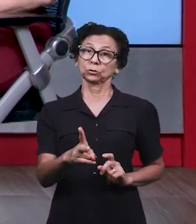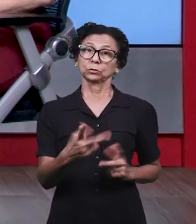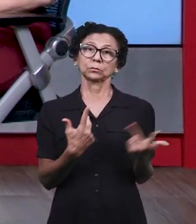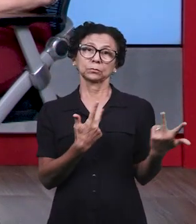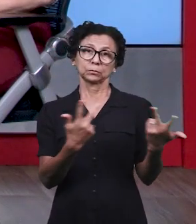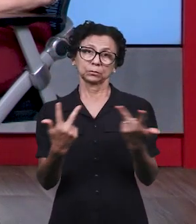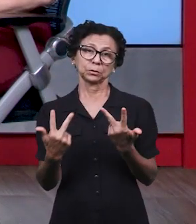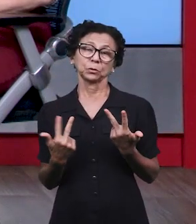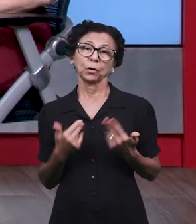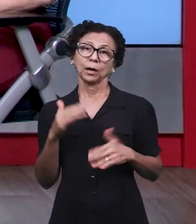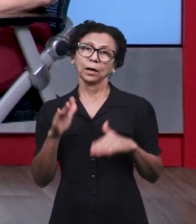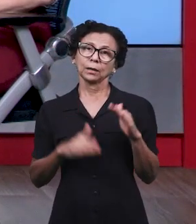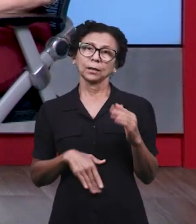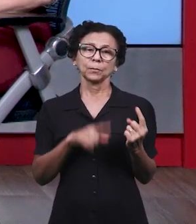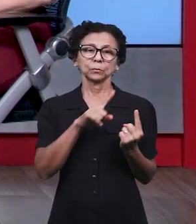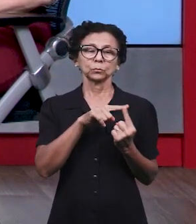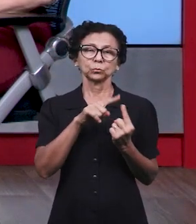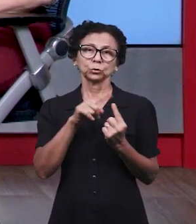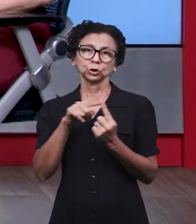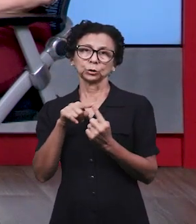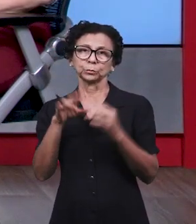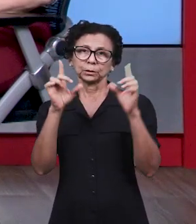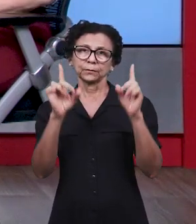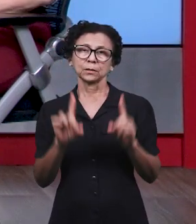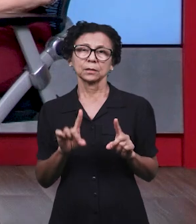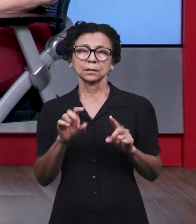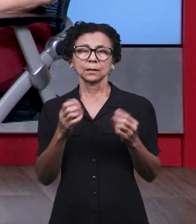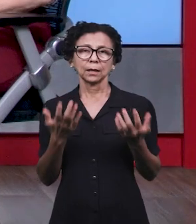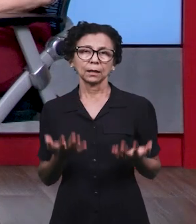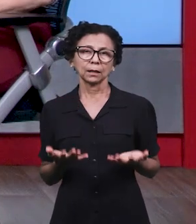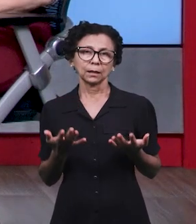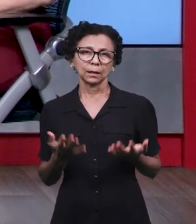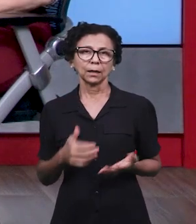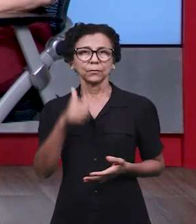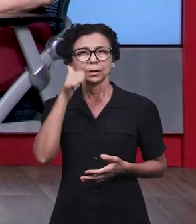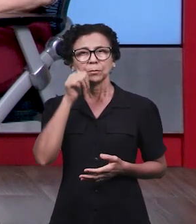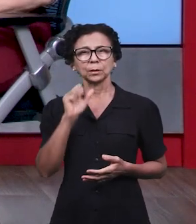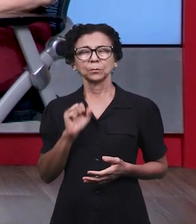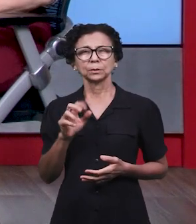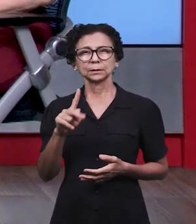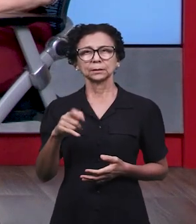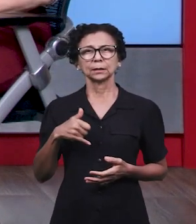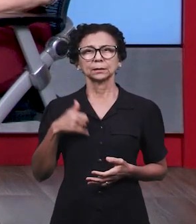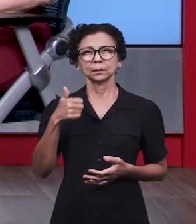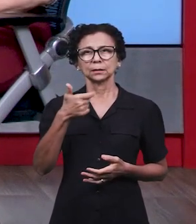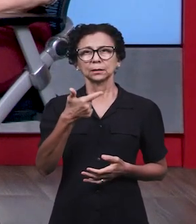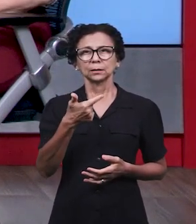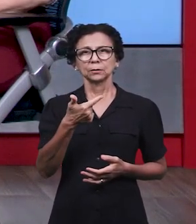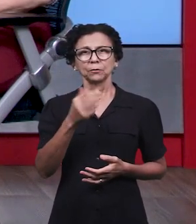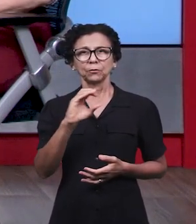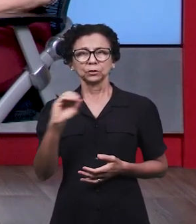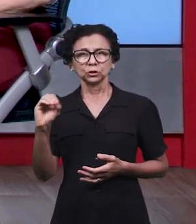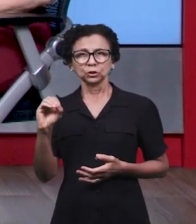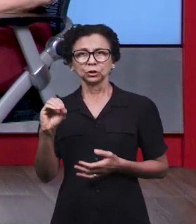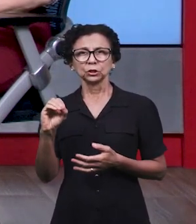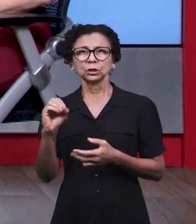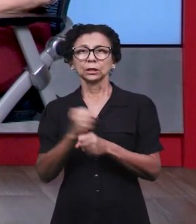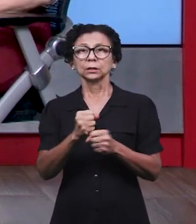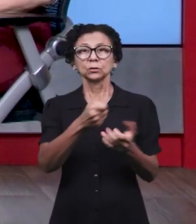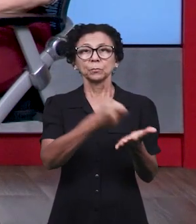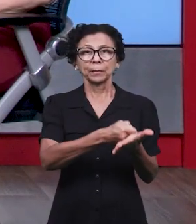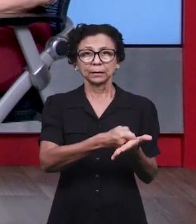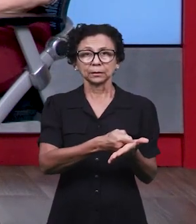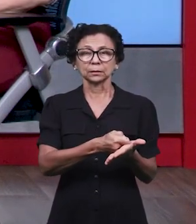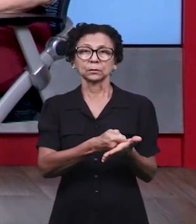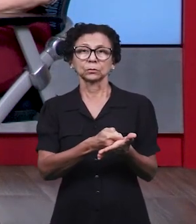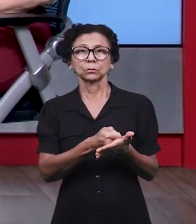aí depende do grau da deficiência. Se é leve, a mulher vai se aposentar com 20 anos de contribuição, o normal seria